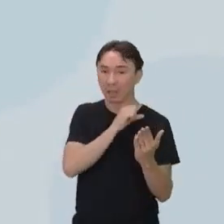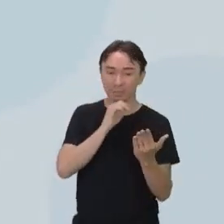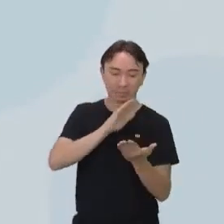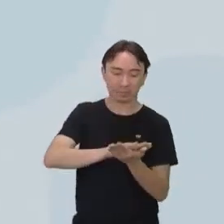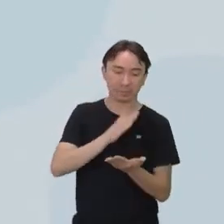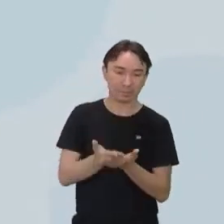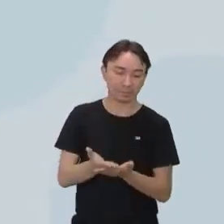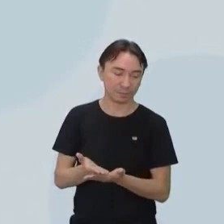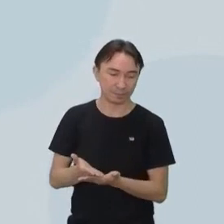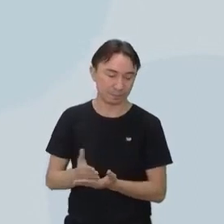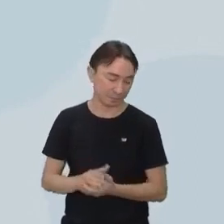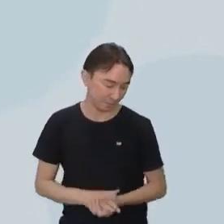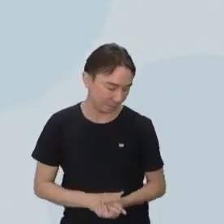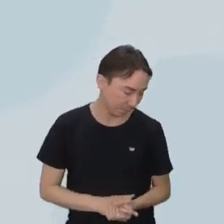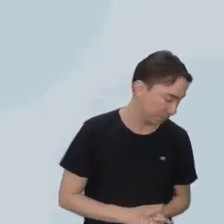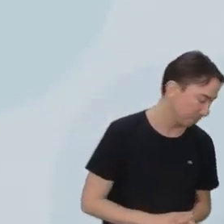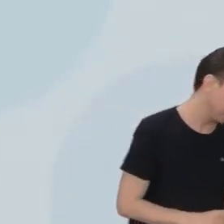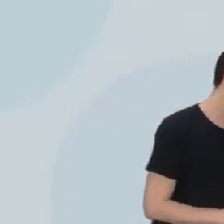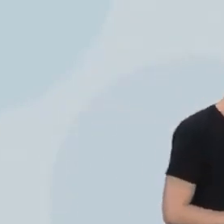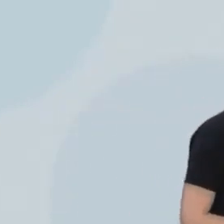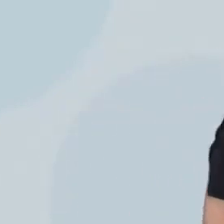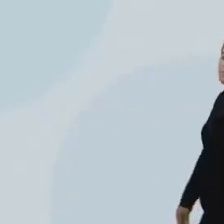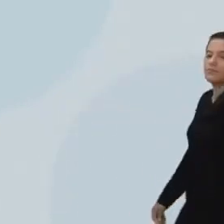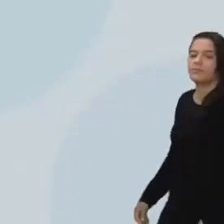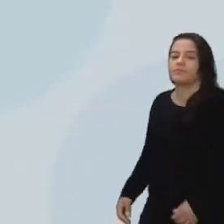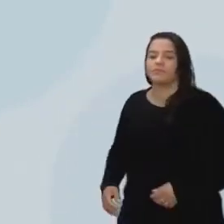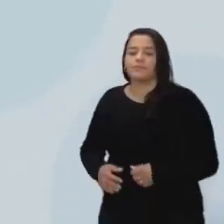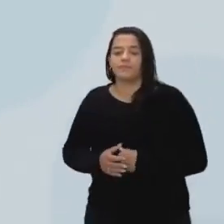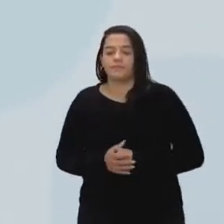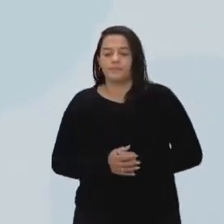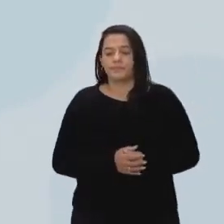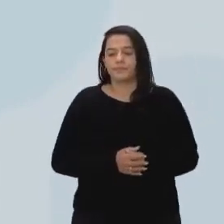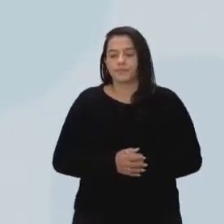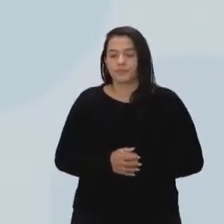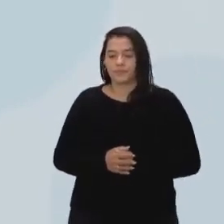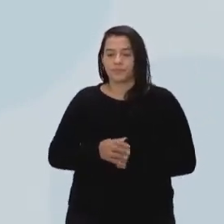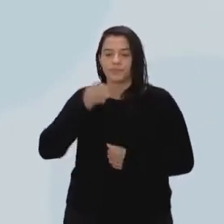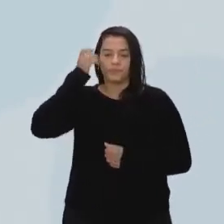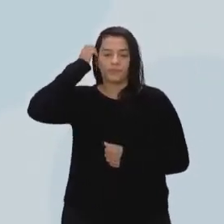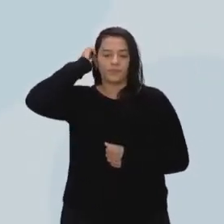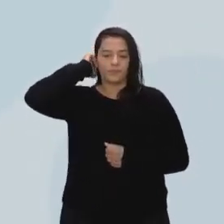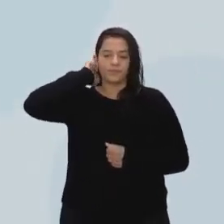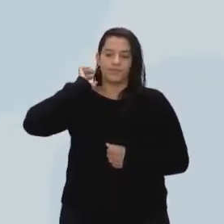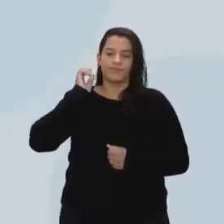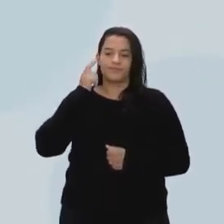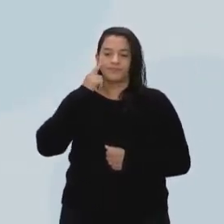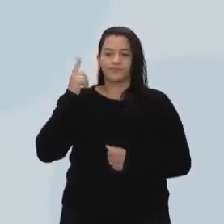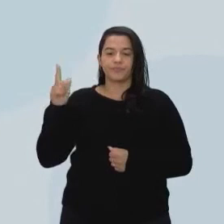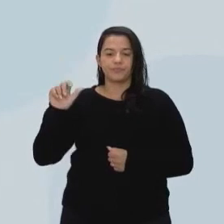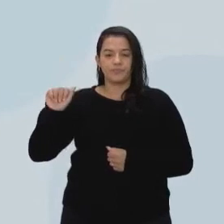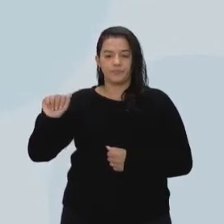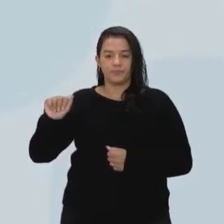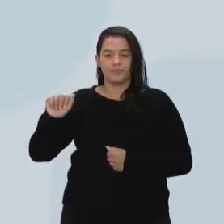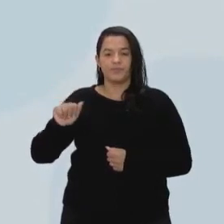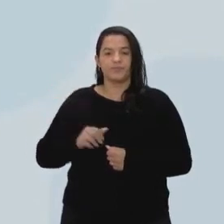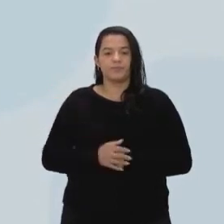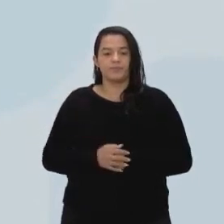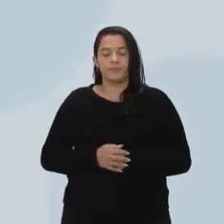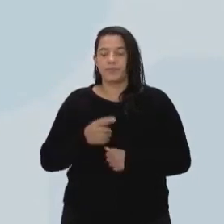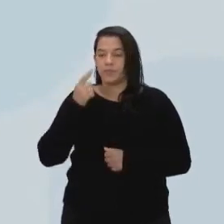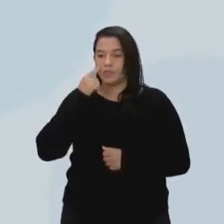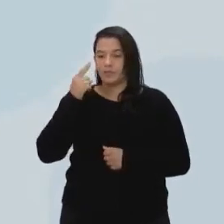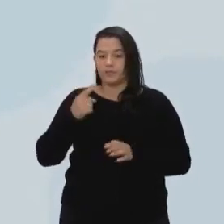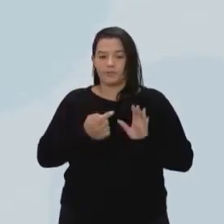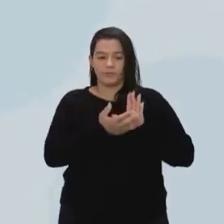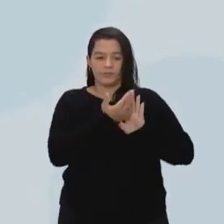lá. Claro, industrialmente, a calcinação é realizada em temperaturas extremamente baixas. Olhando para o desenho, para